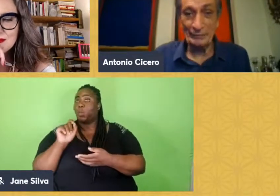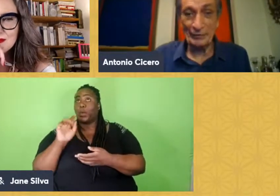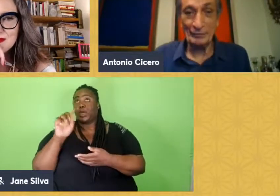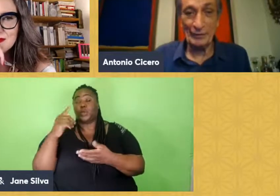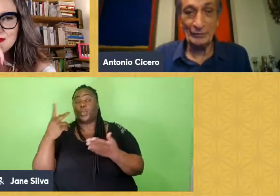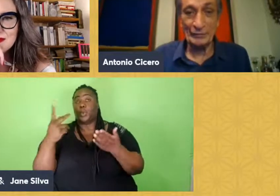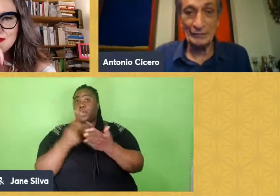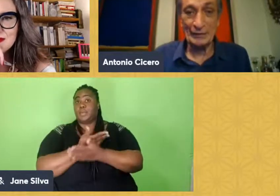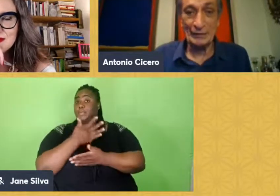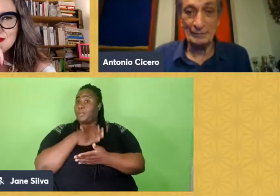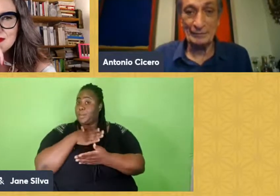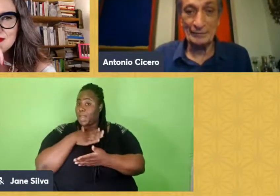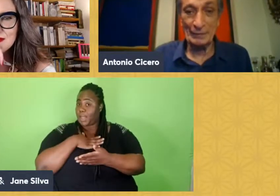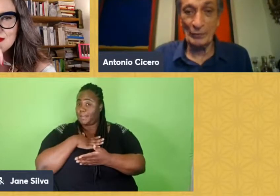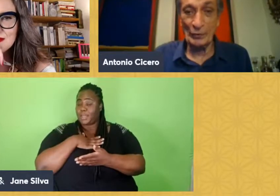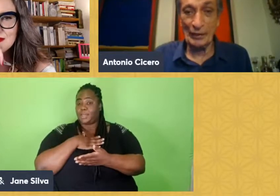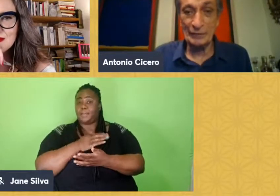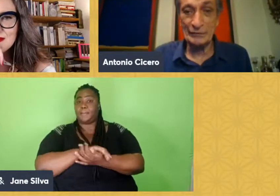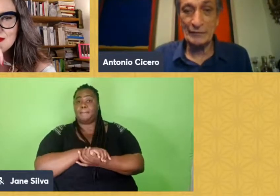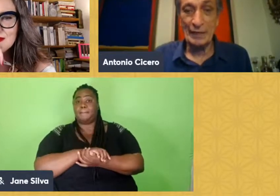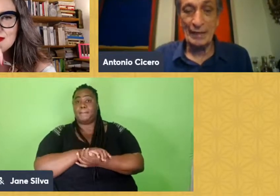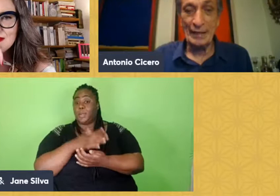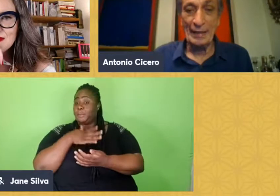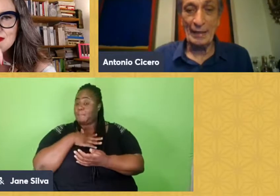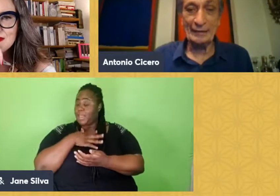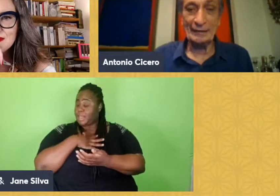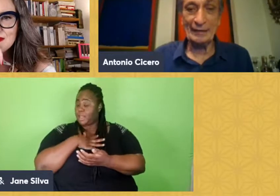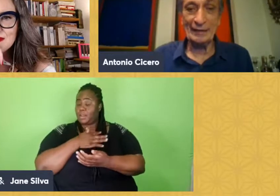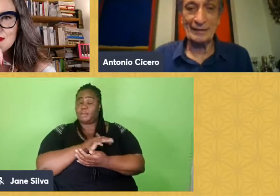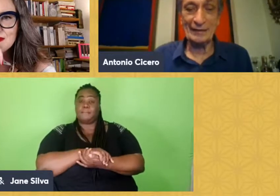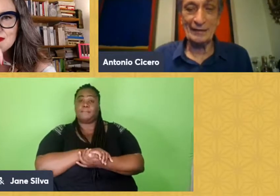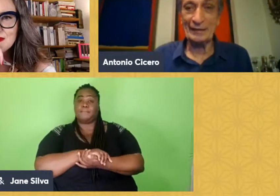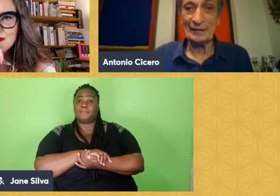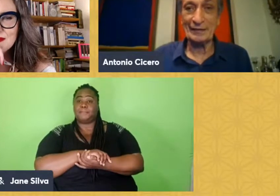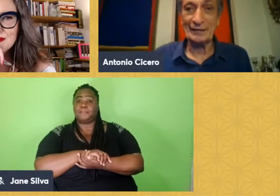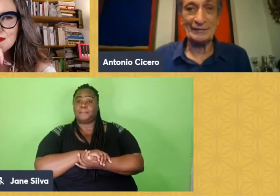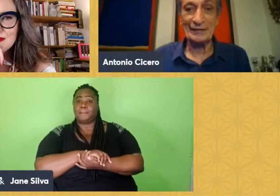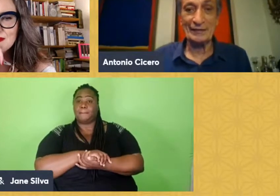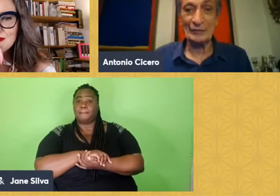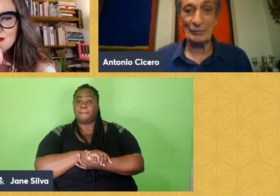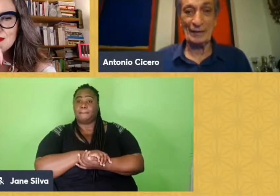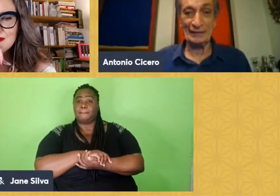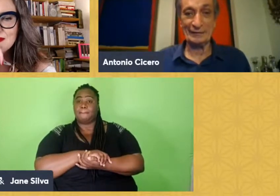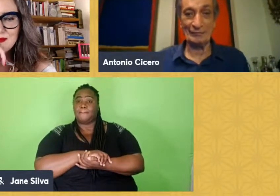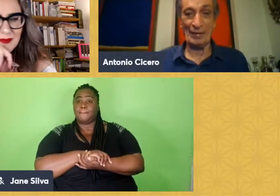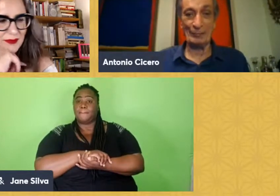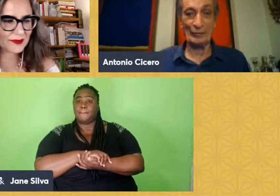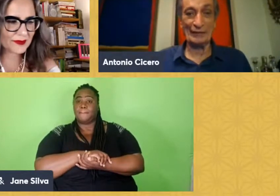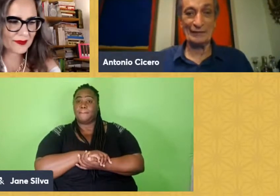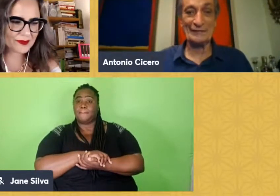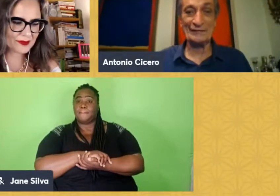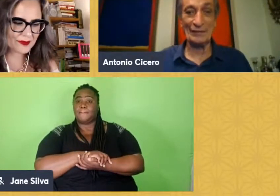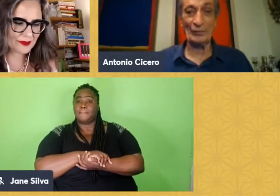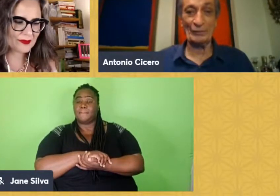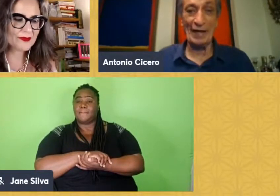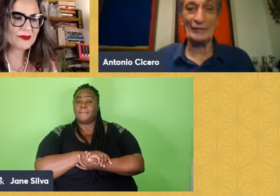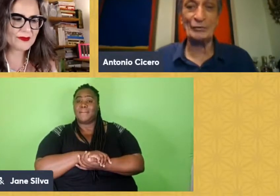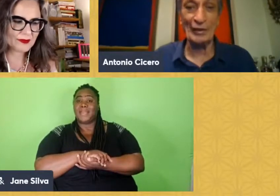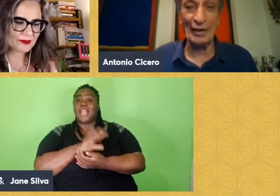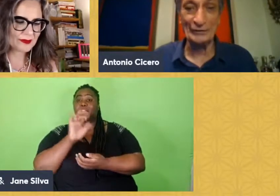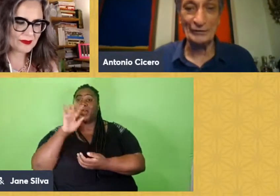para mim, pelo menos no meu caso, né, é que ele seja uma pura